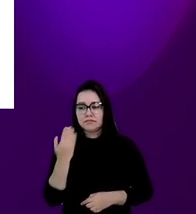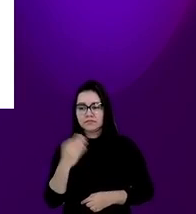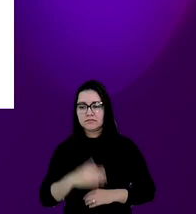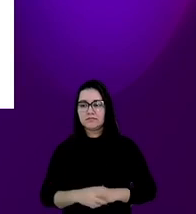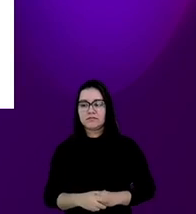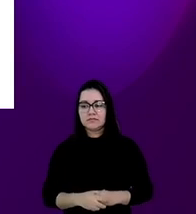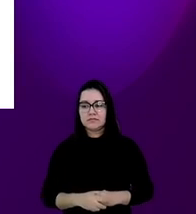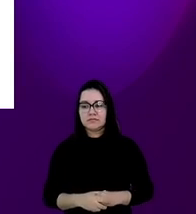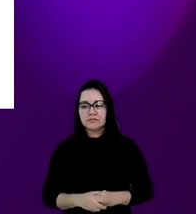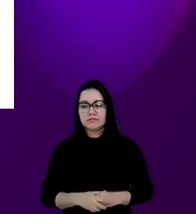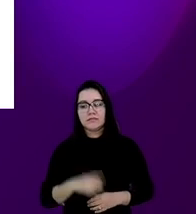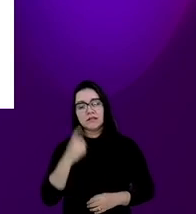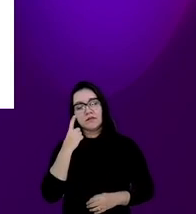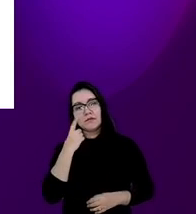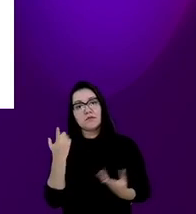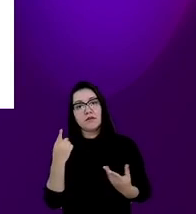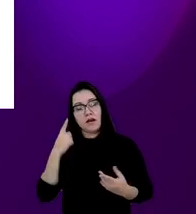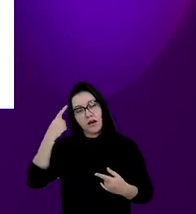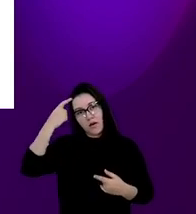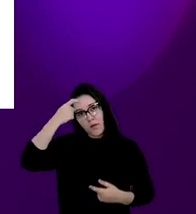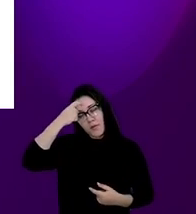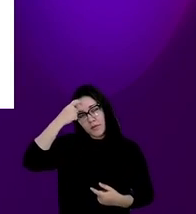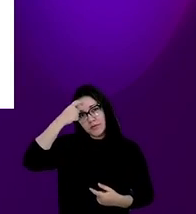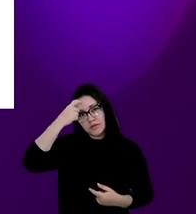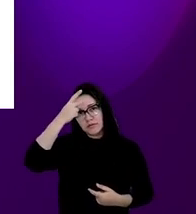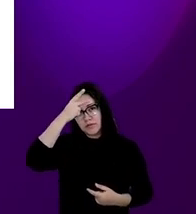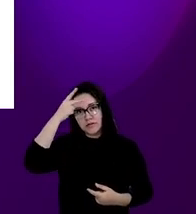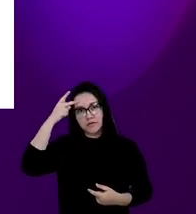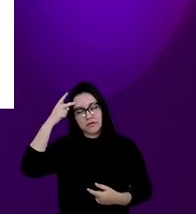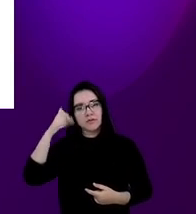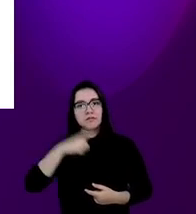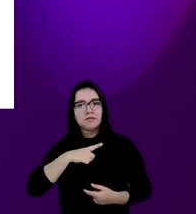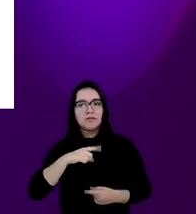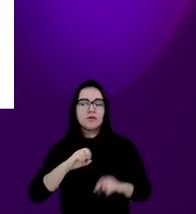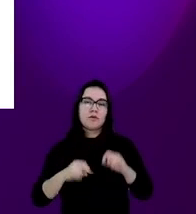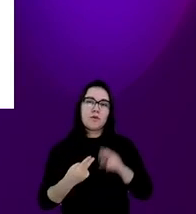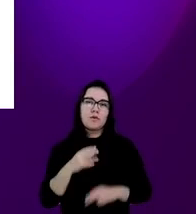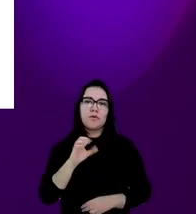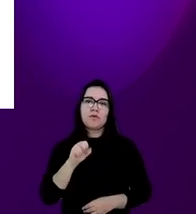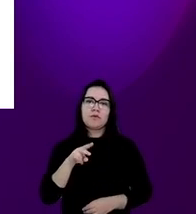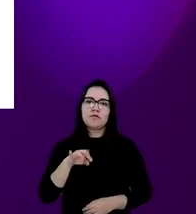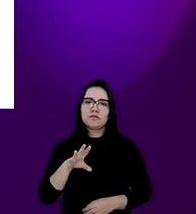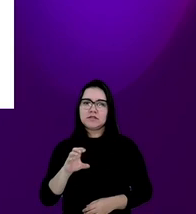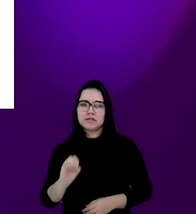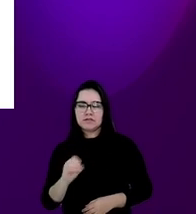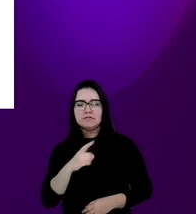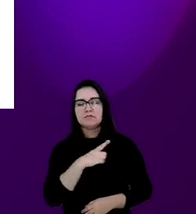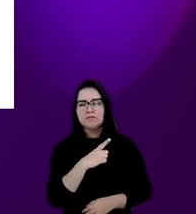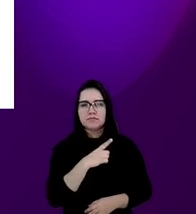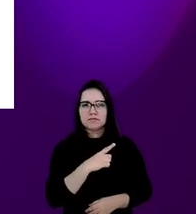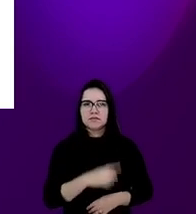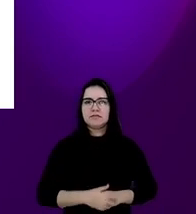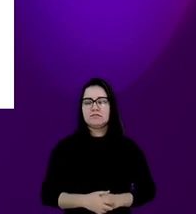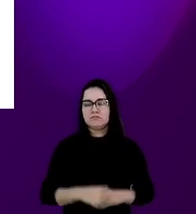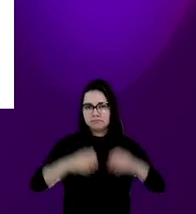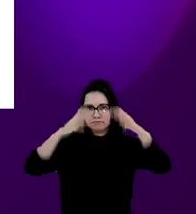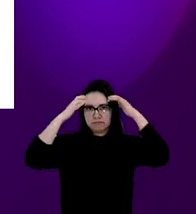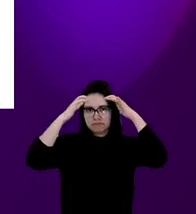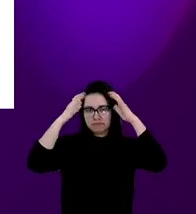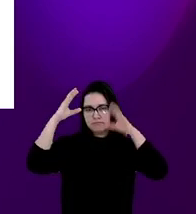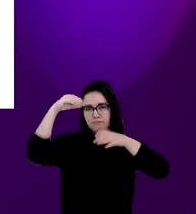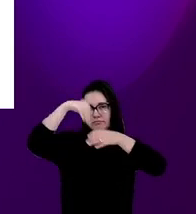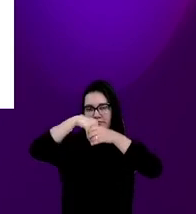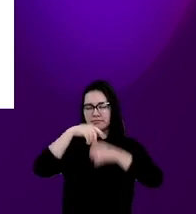determina o nível de consciência, crises convulsivas, fraqueza e aumento da pressão intracraniana. Esse Score